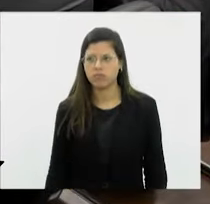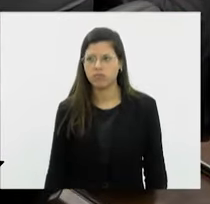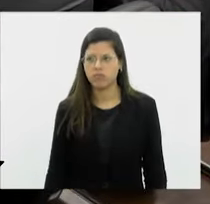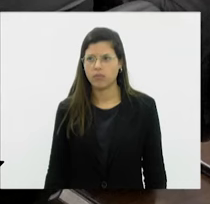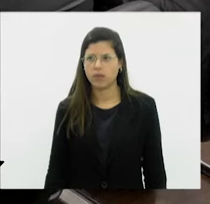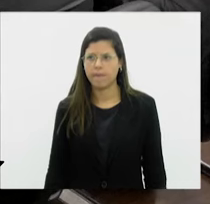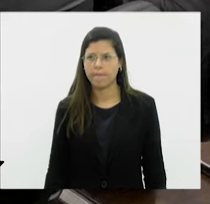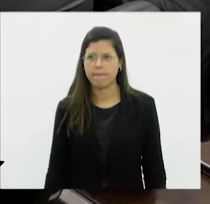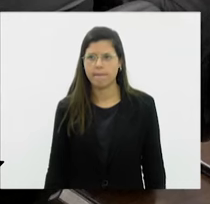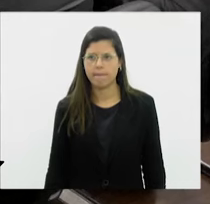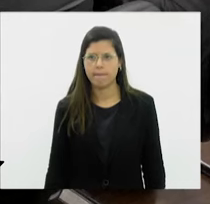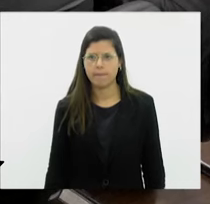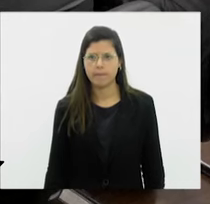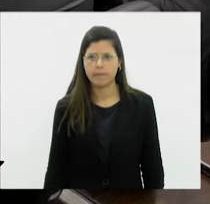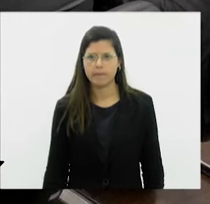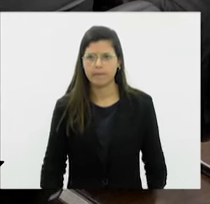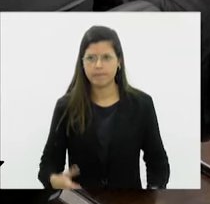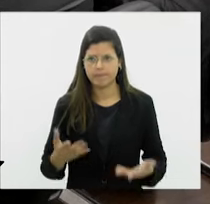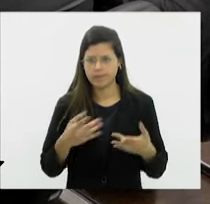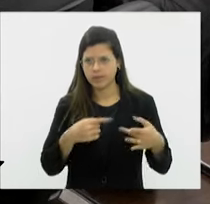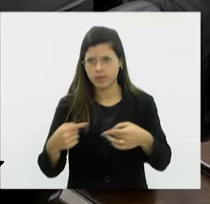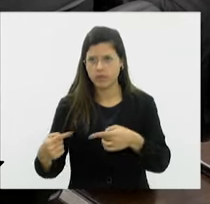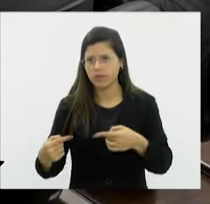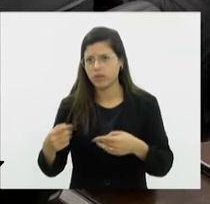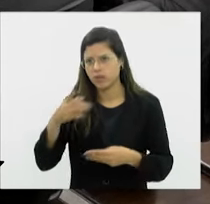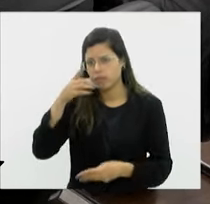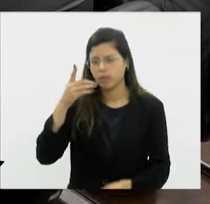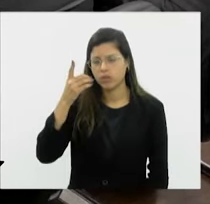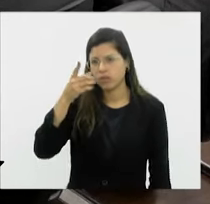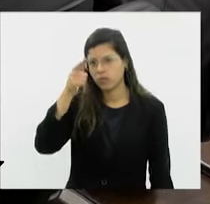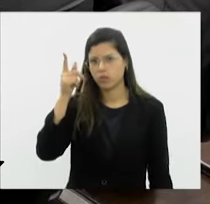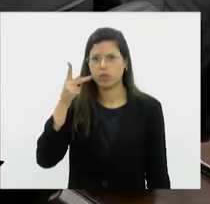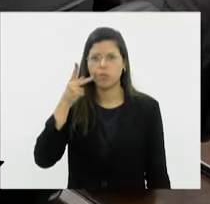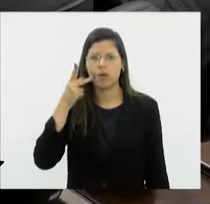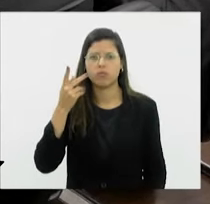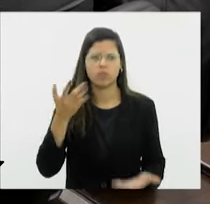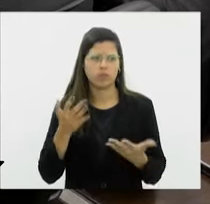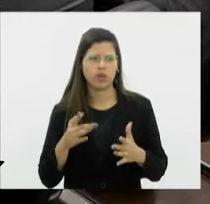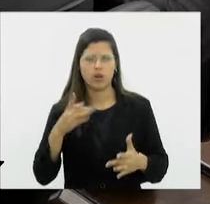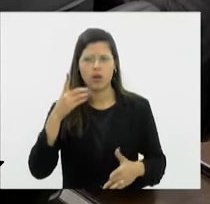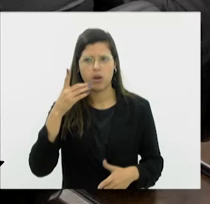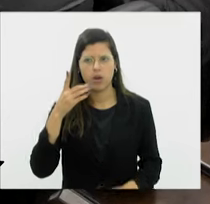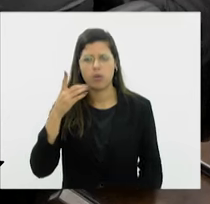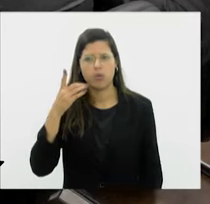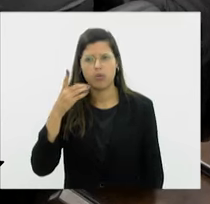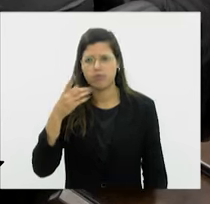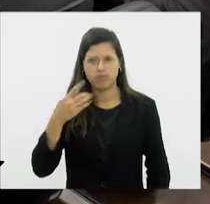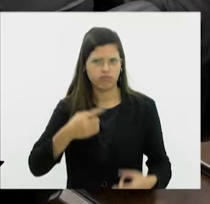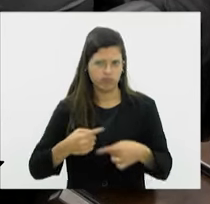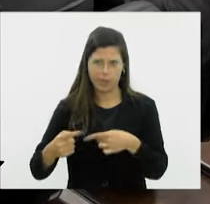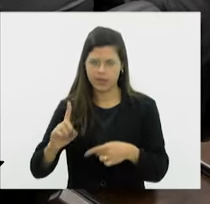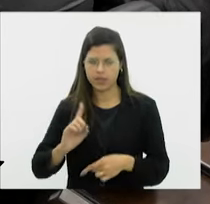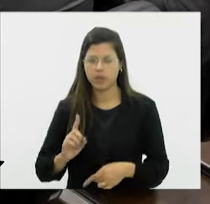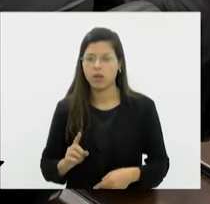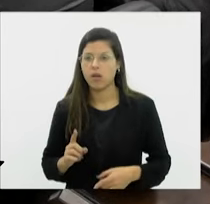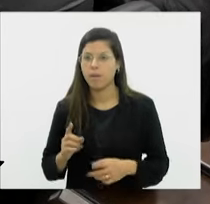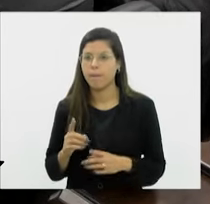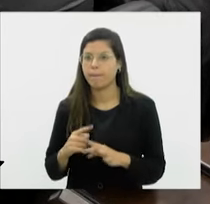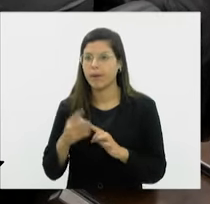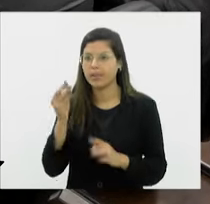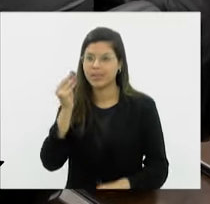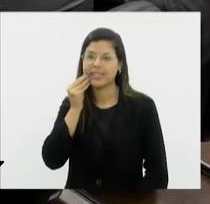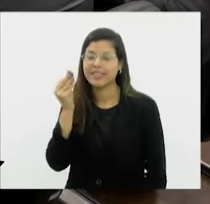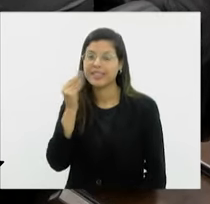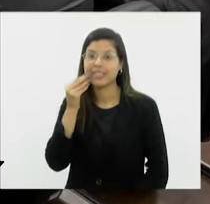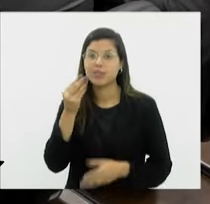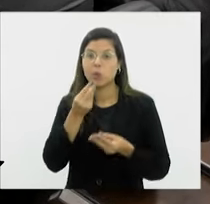Paulo. Não quero discutir, não. Estava aqui tentando... como faz Vossa Excelência, uma